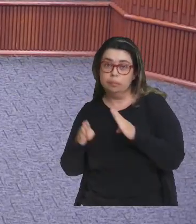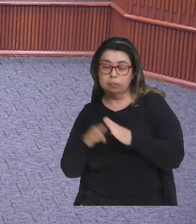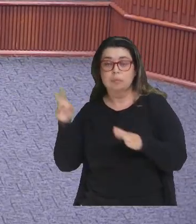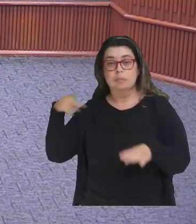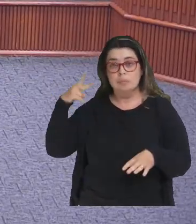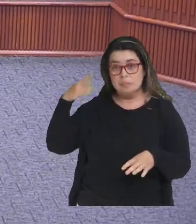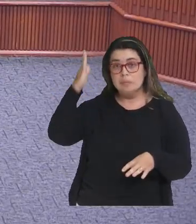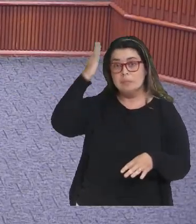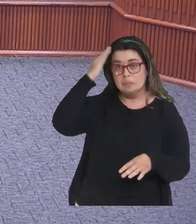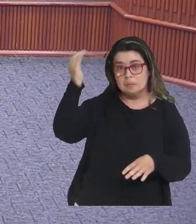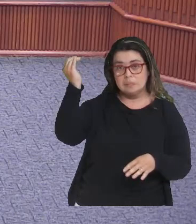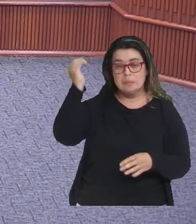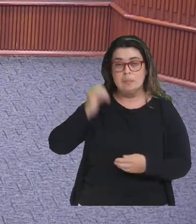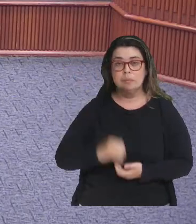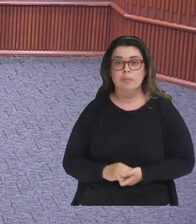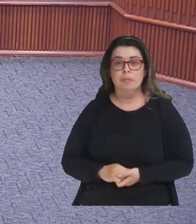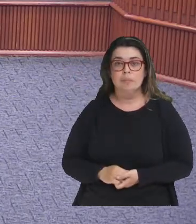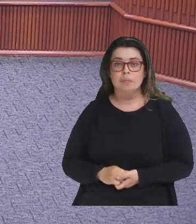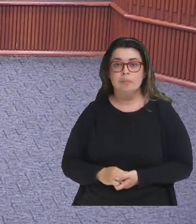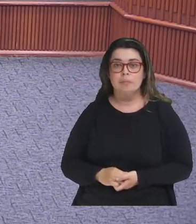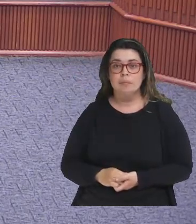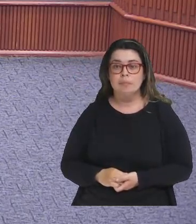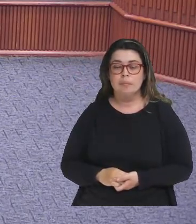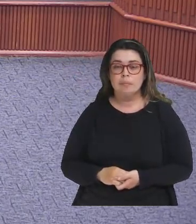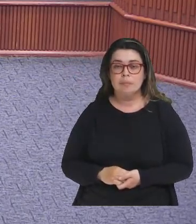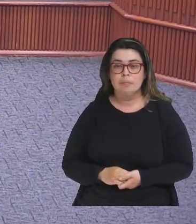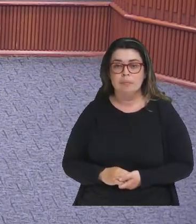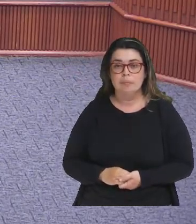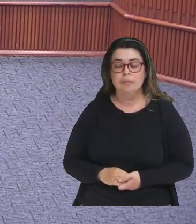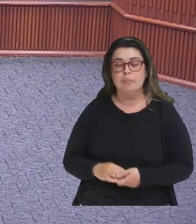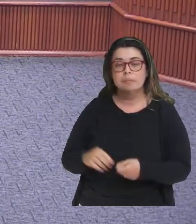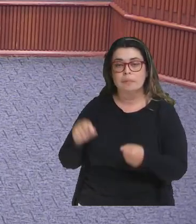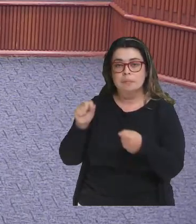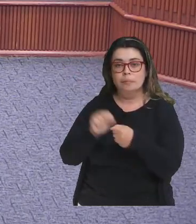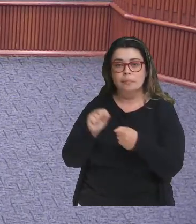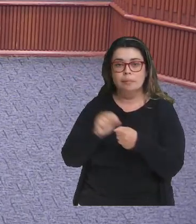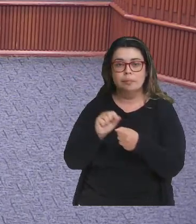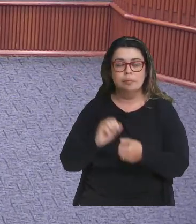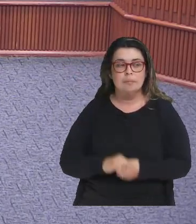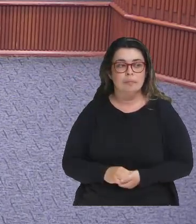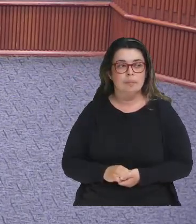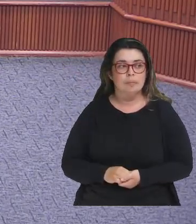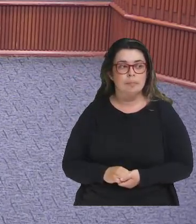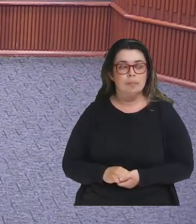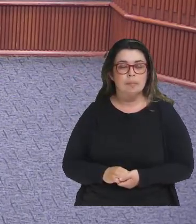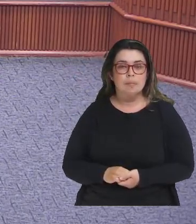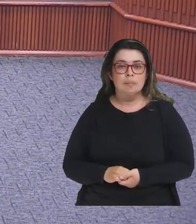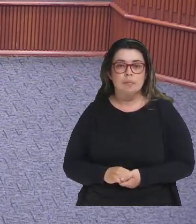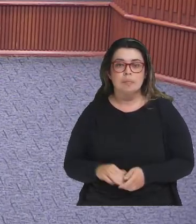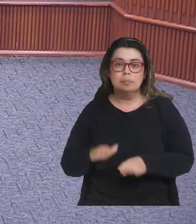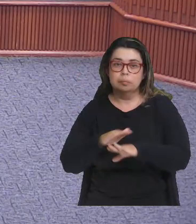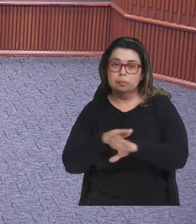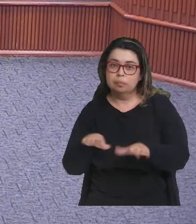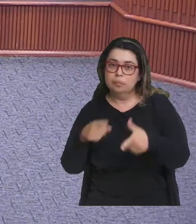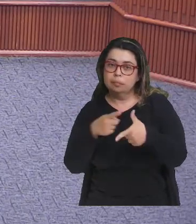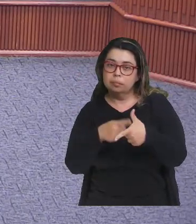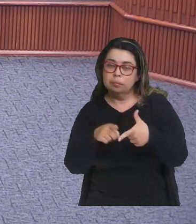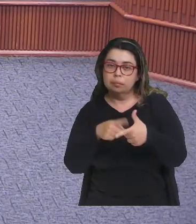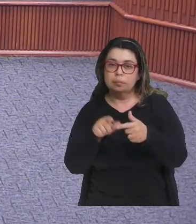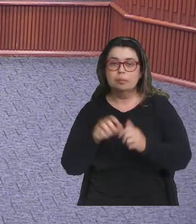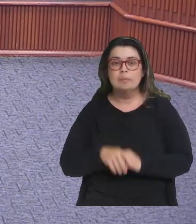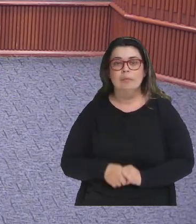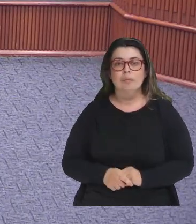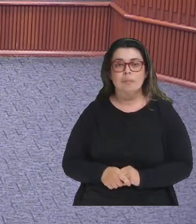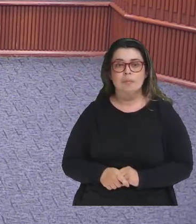ele foi proposto para, como se diz, sanar uma lacuna que ficou vaga aí